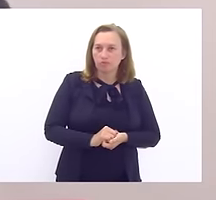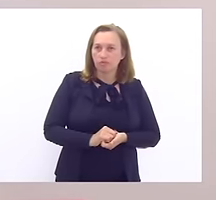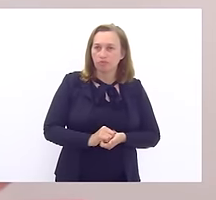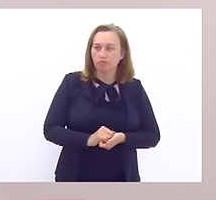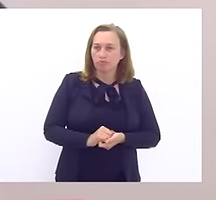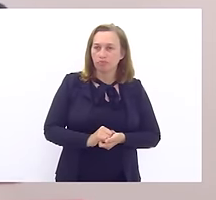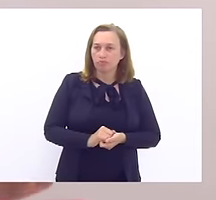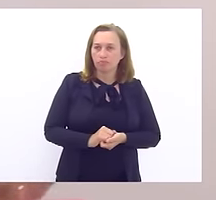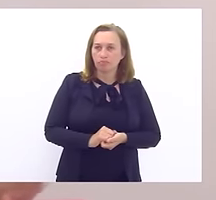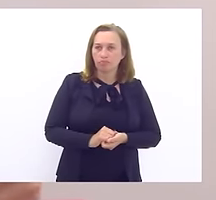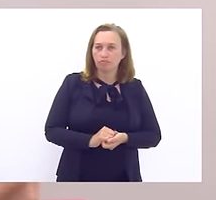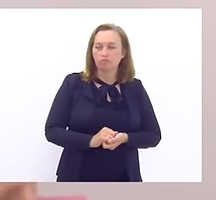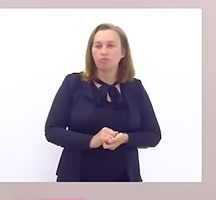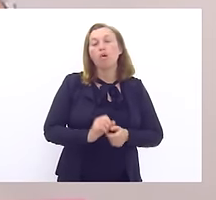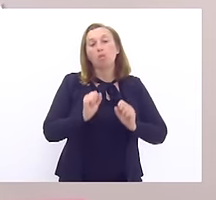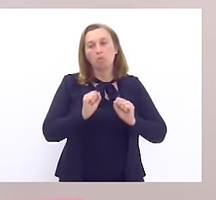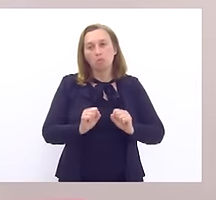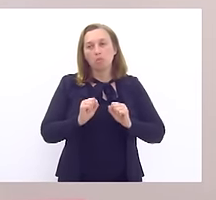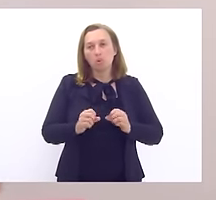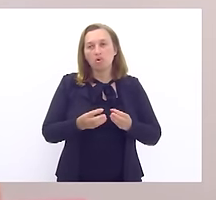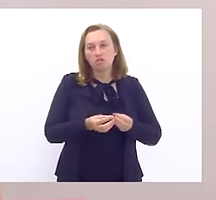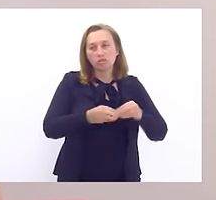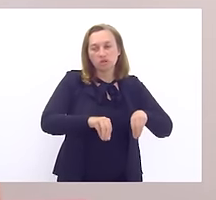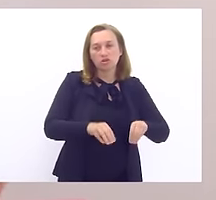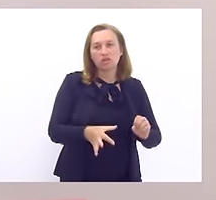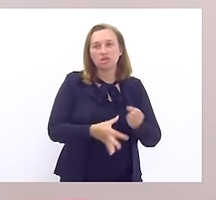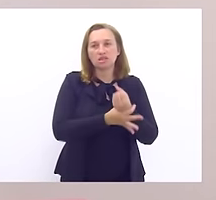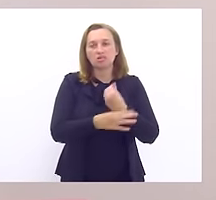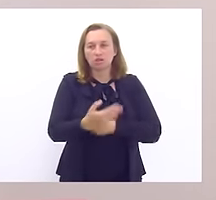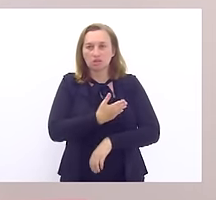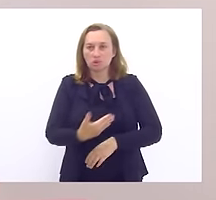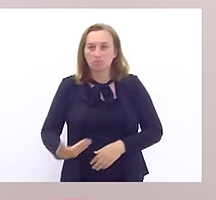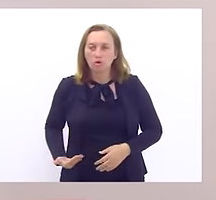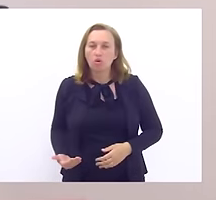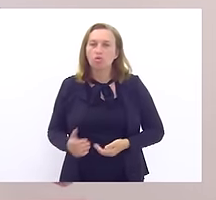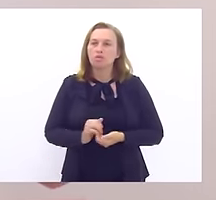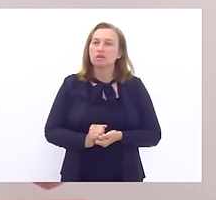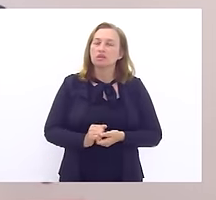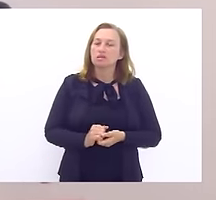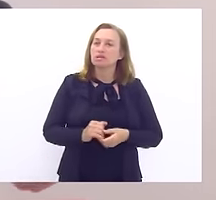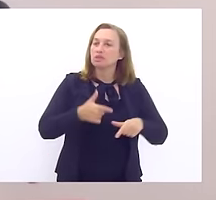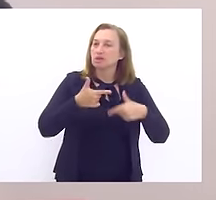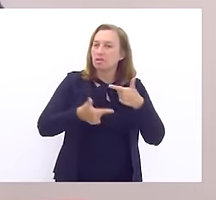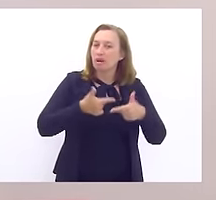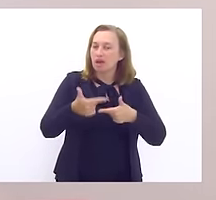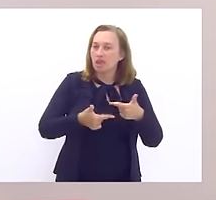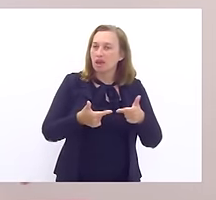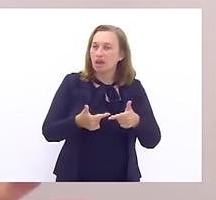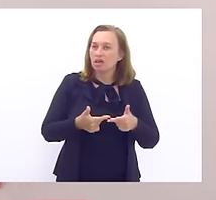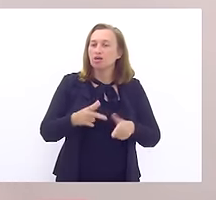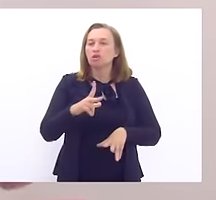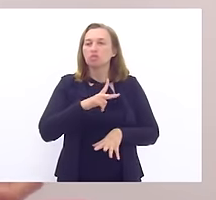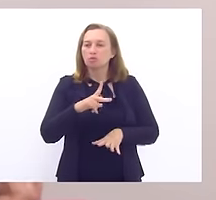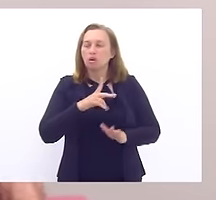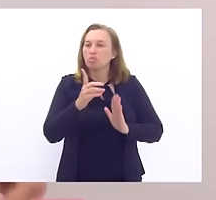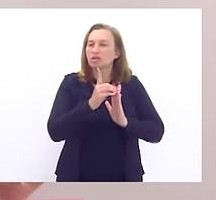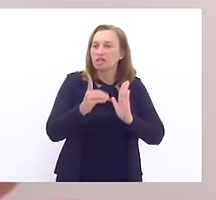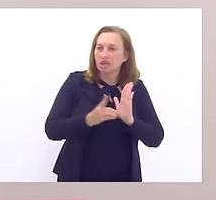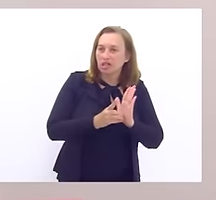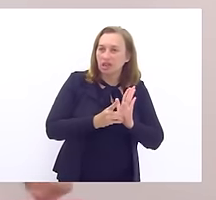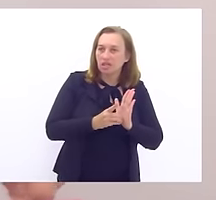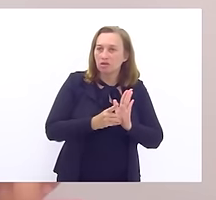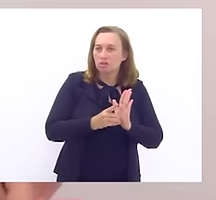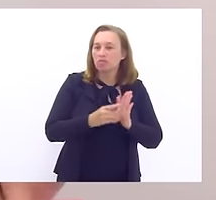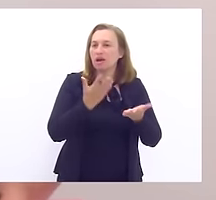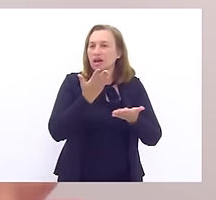de fato uma medida que pode ser prejudicial à própria Segurança Pública se a gente atuar no próprio decreto legislativo logo similar